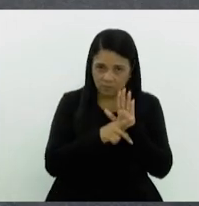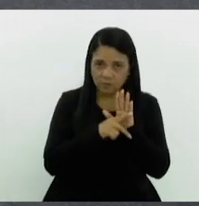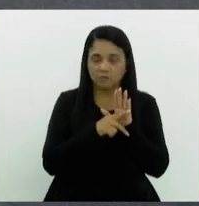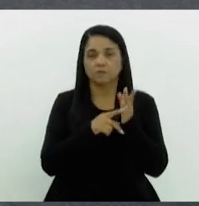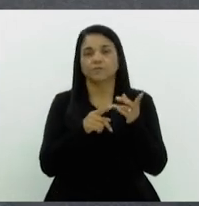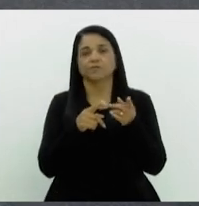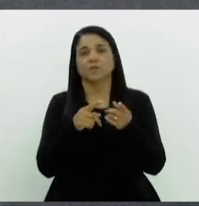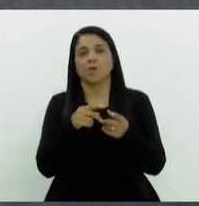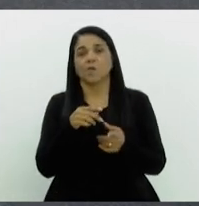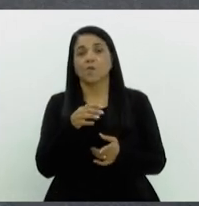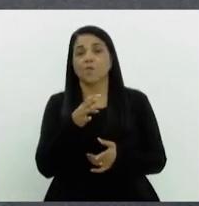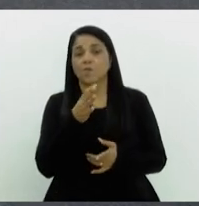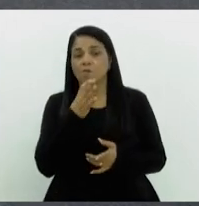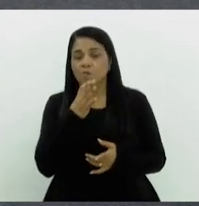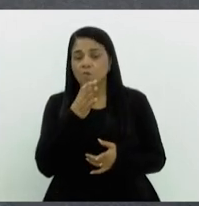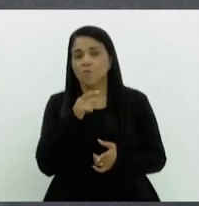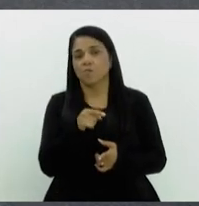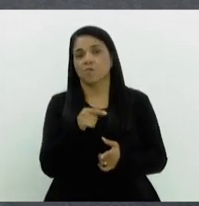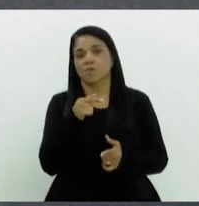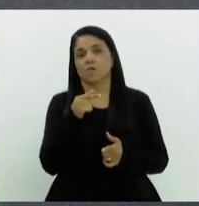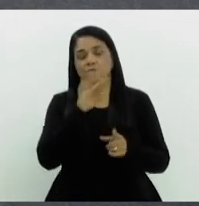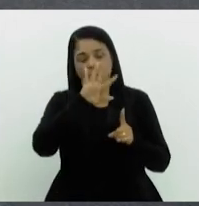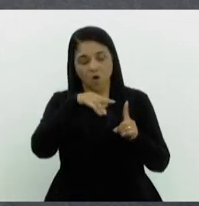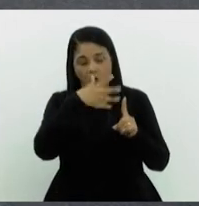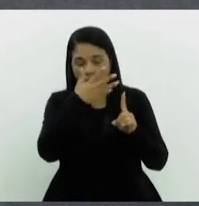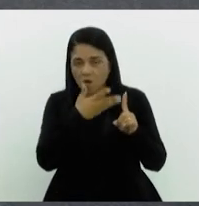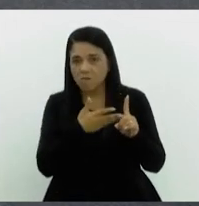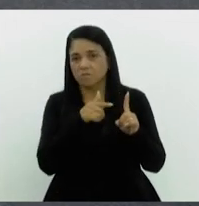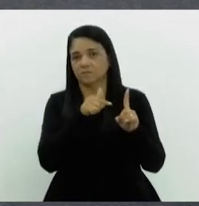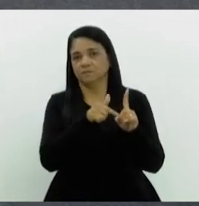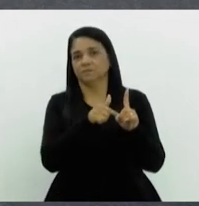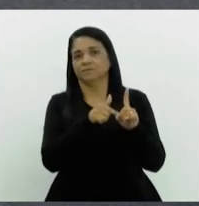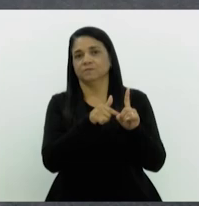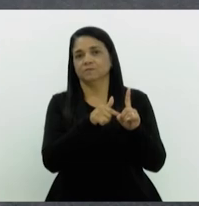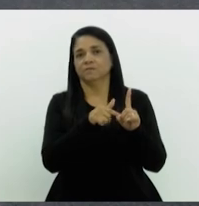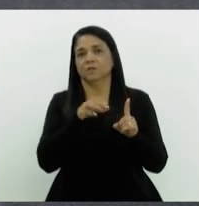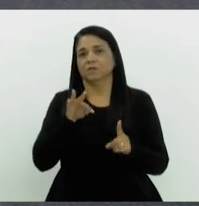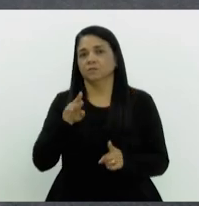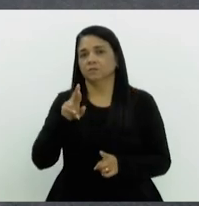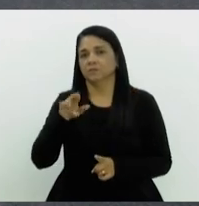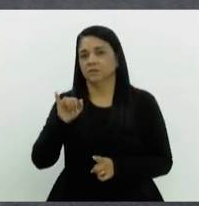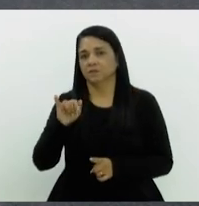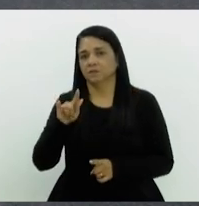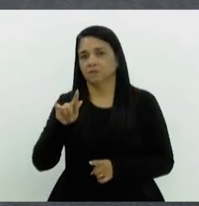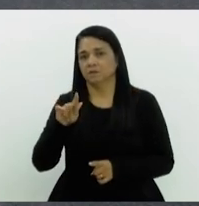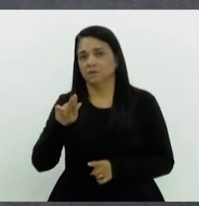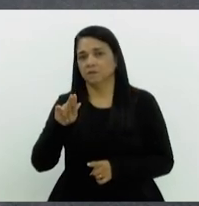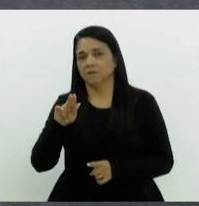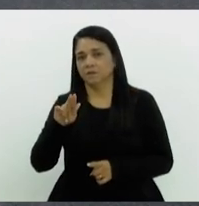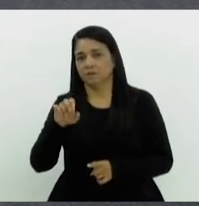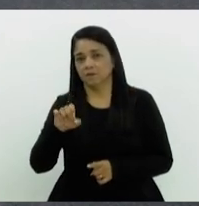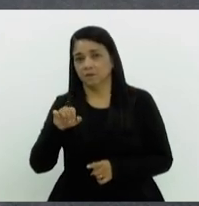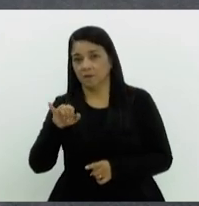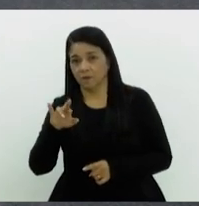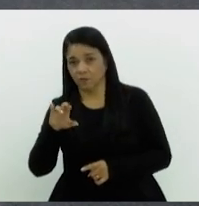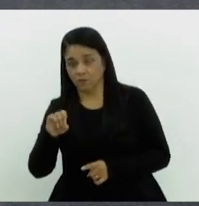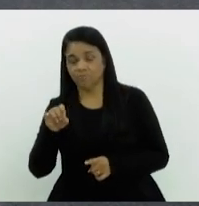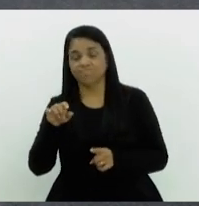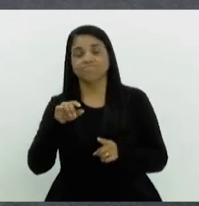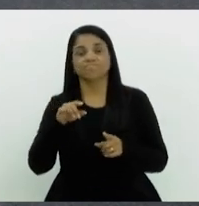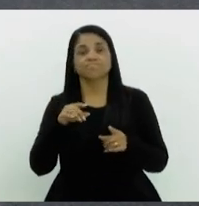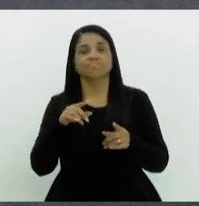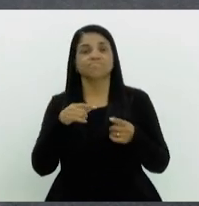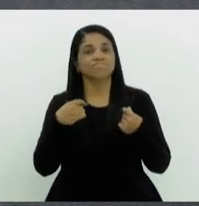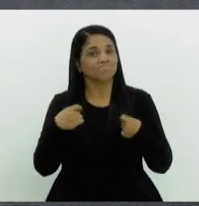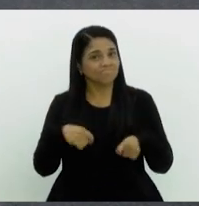um reconhecimento e uma homenagem ao Trigueiro, super merecida, que faz parte